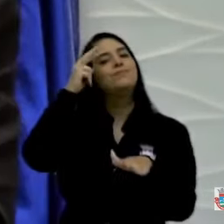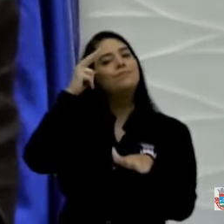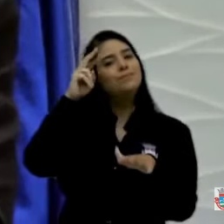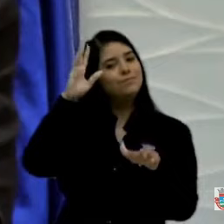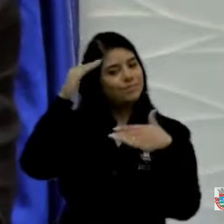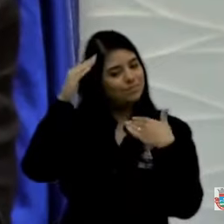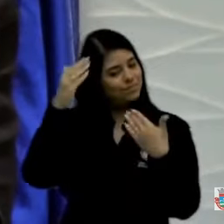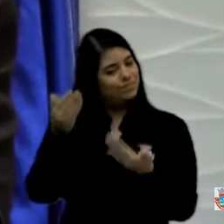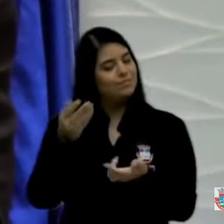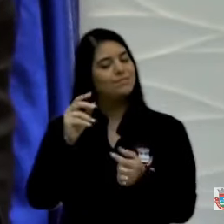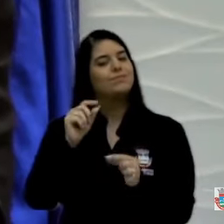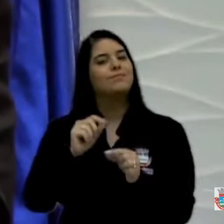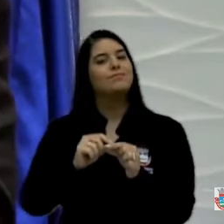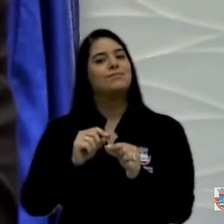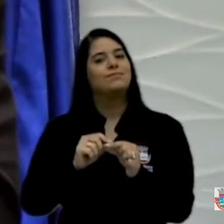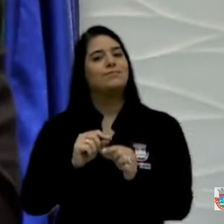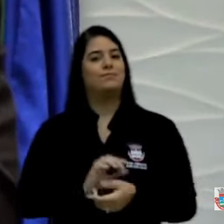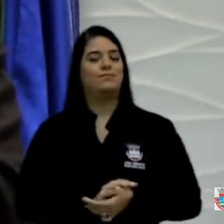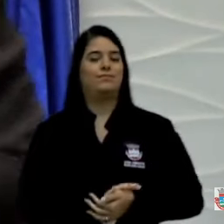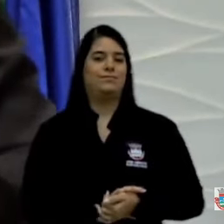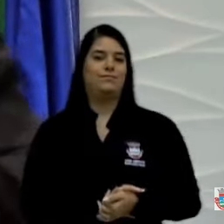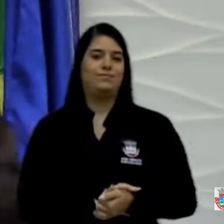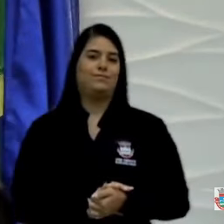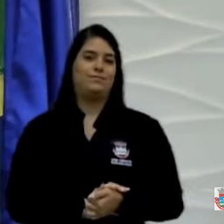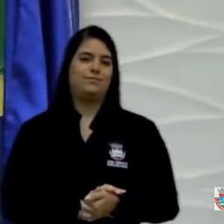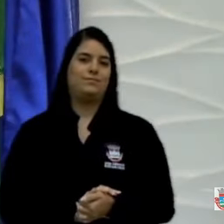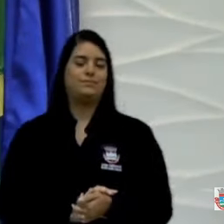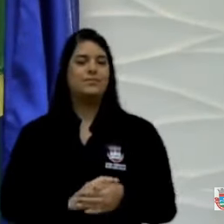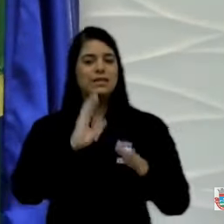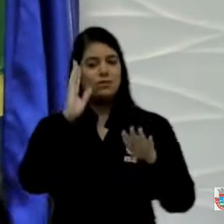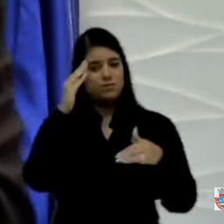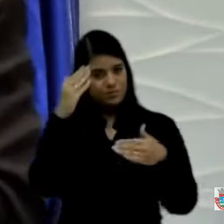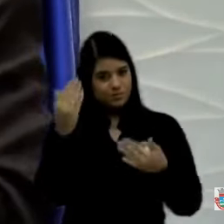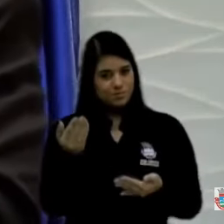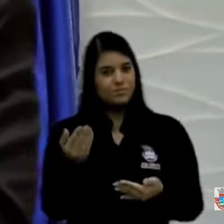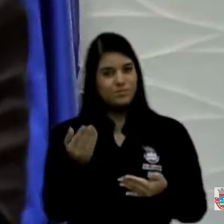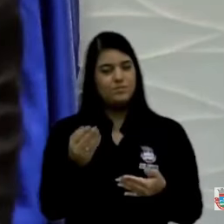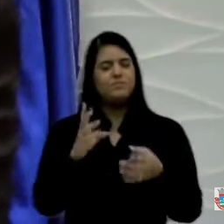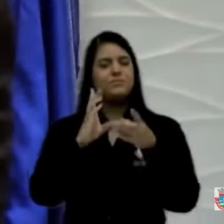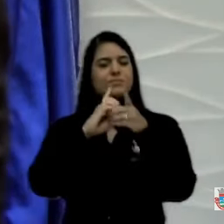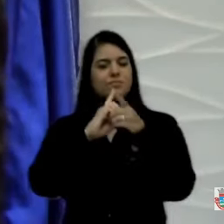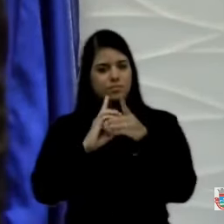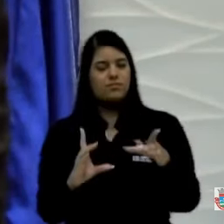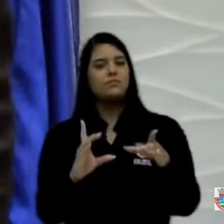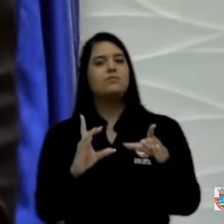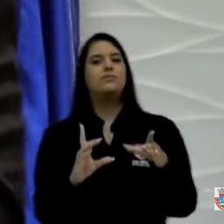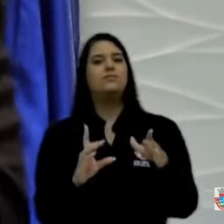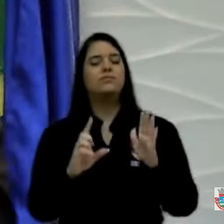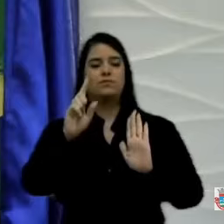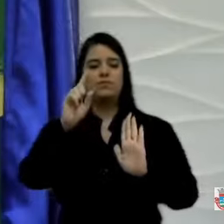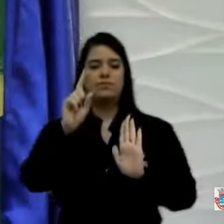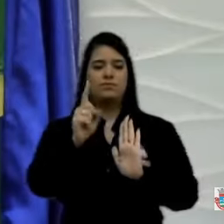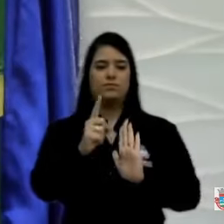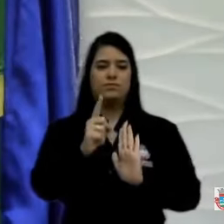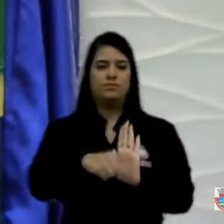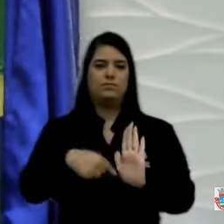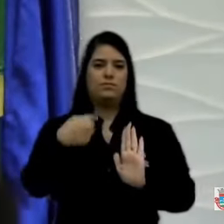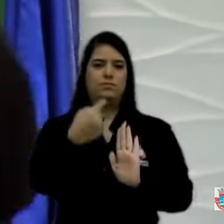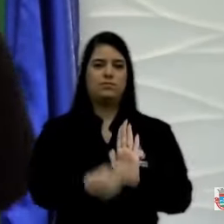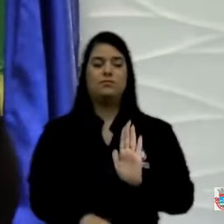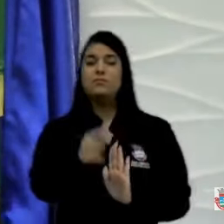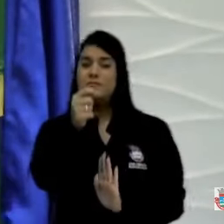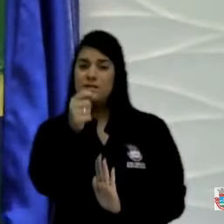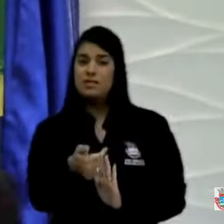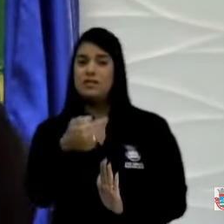Excelência fez quando Vossa Excelência decretou a anulação de